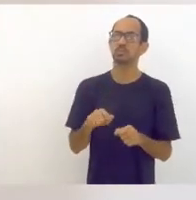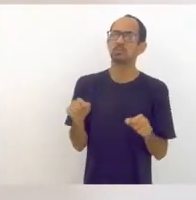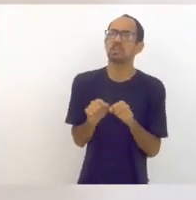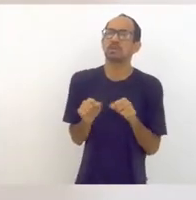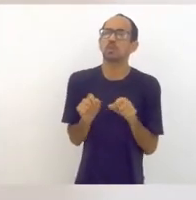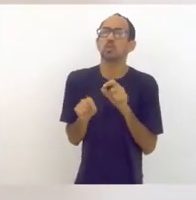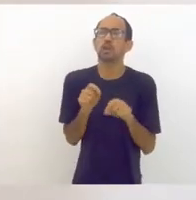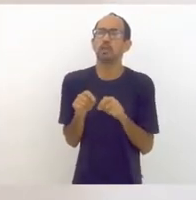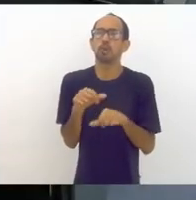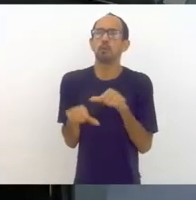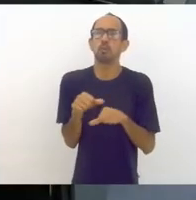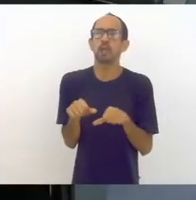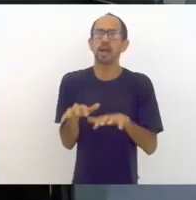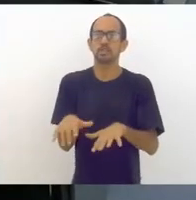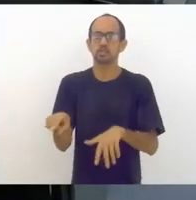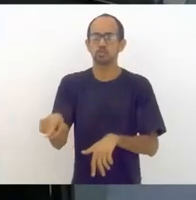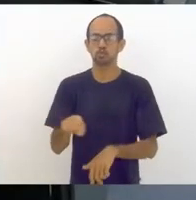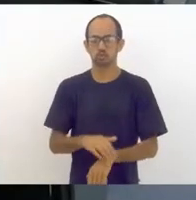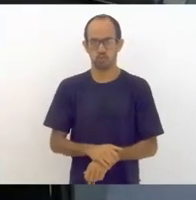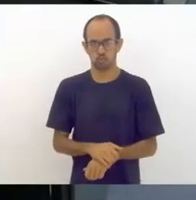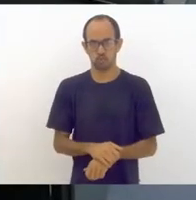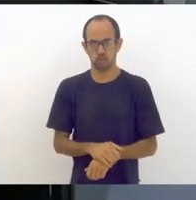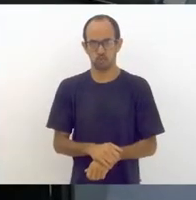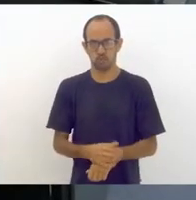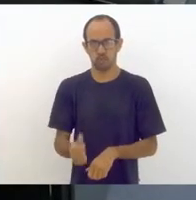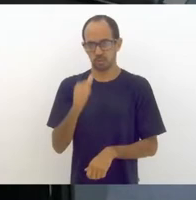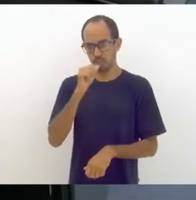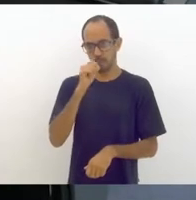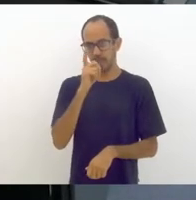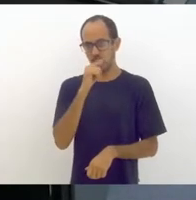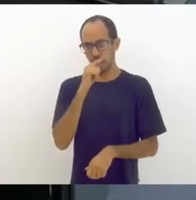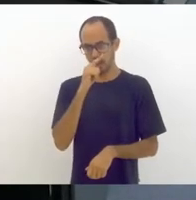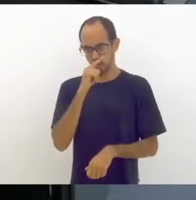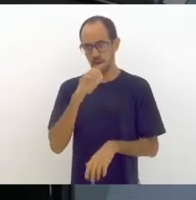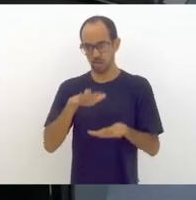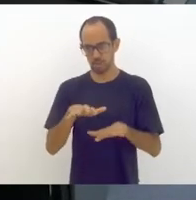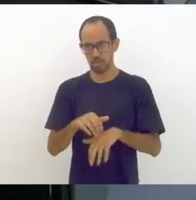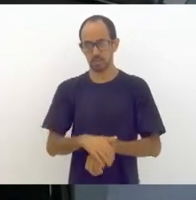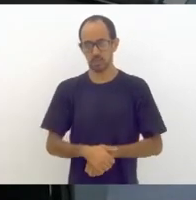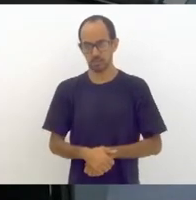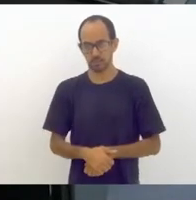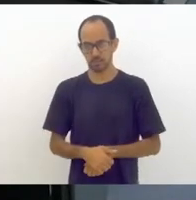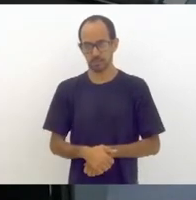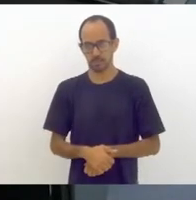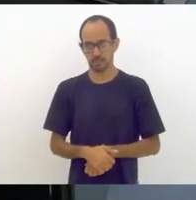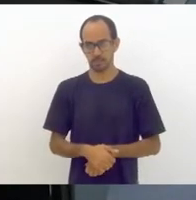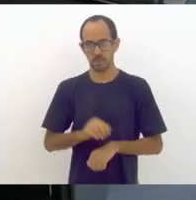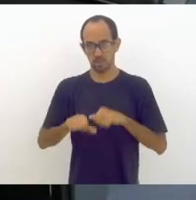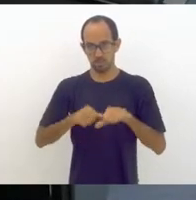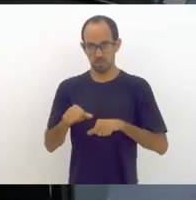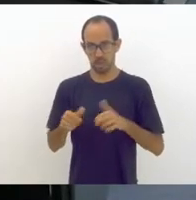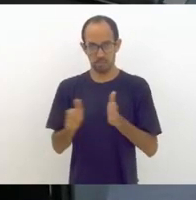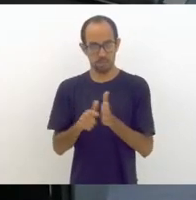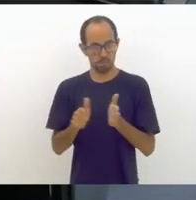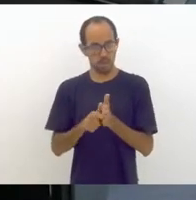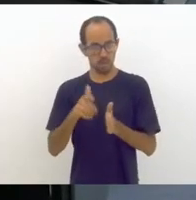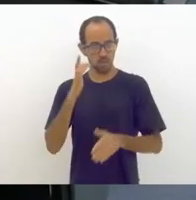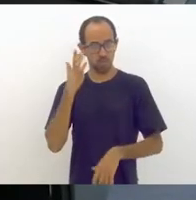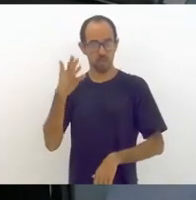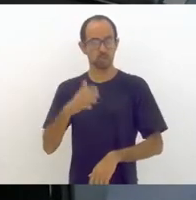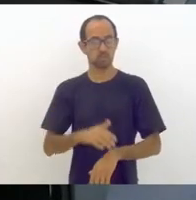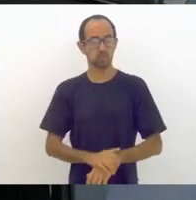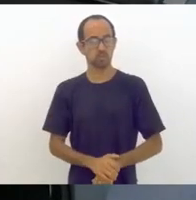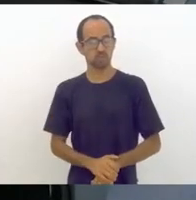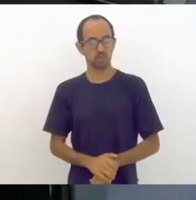realidade do nosso Estado, onde bebemos água tratada de esgotamento sanitário. Agora, querer mudar no papel é facinho.